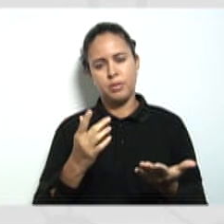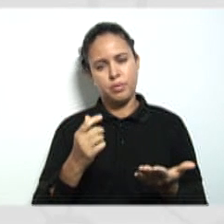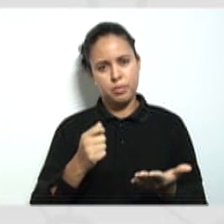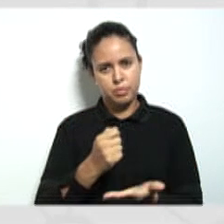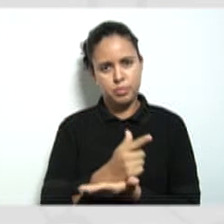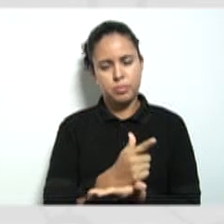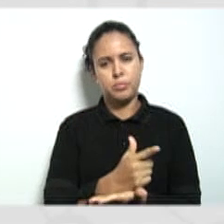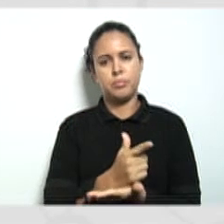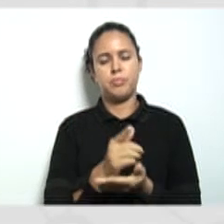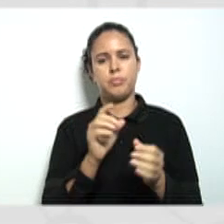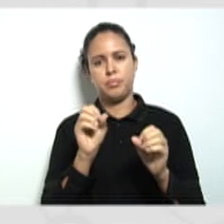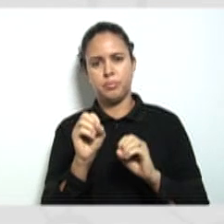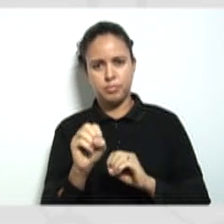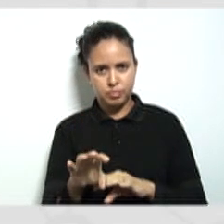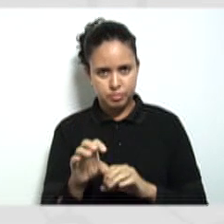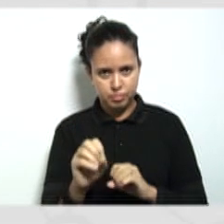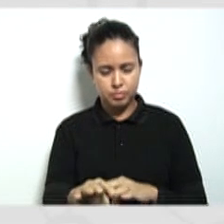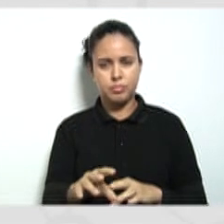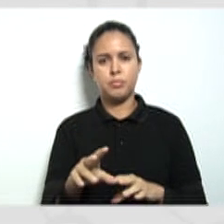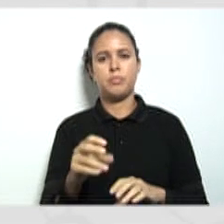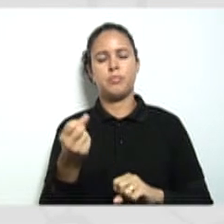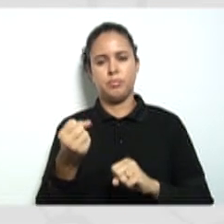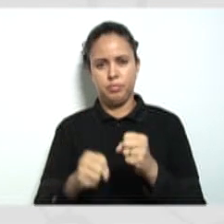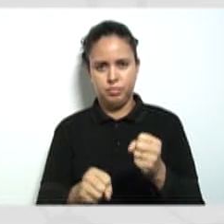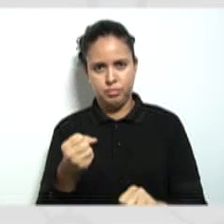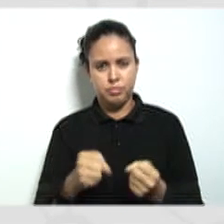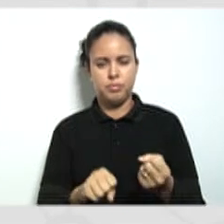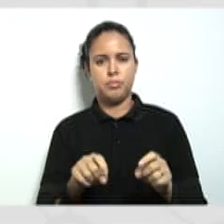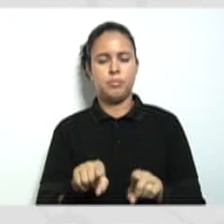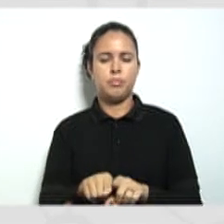de educação, de infraestrutura ou do ramo